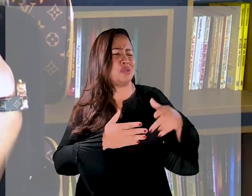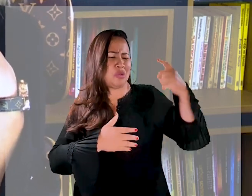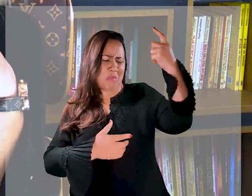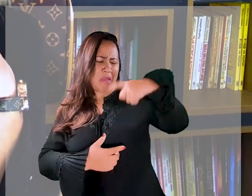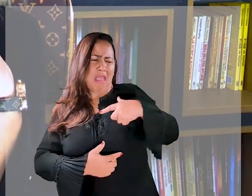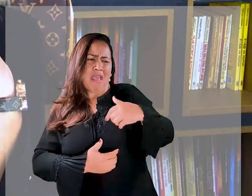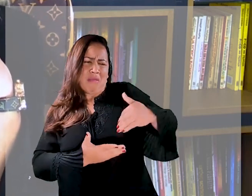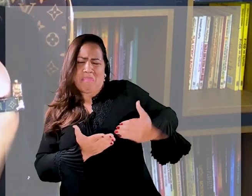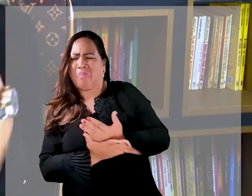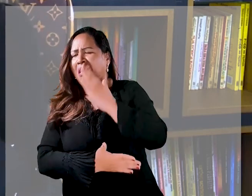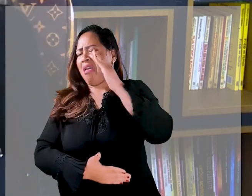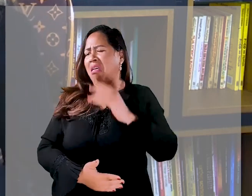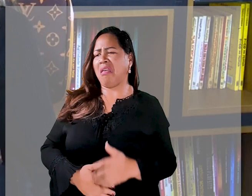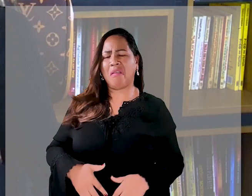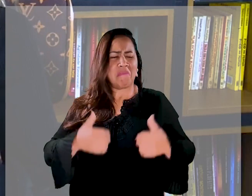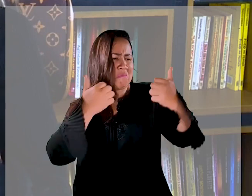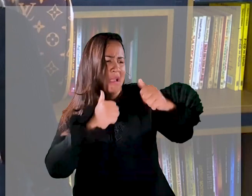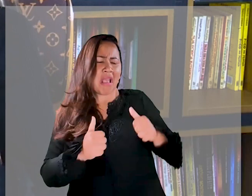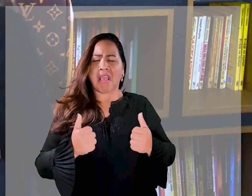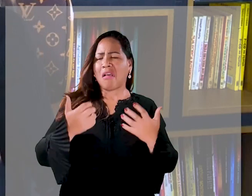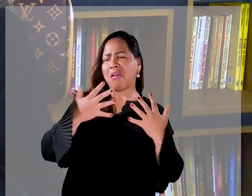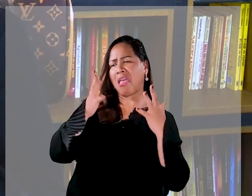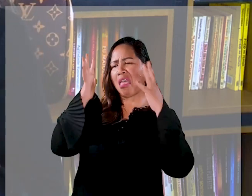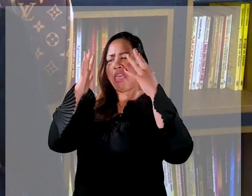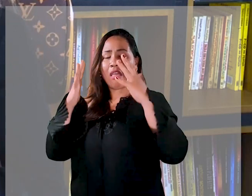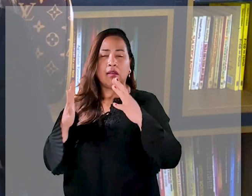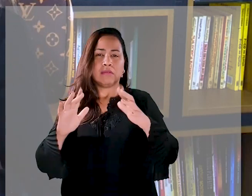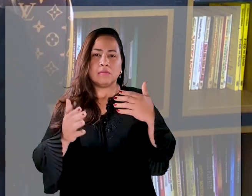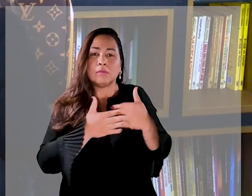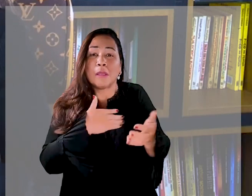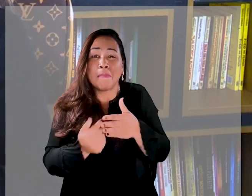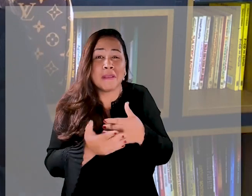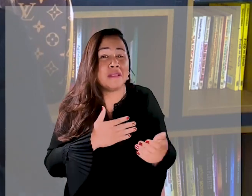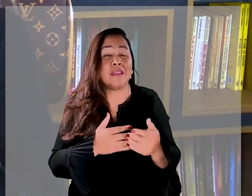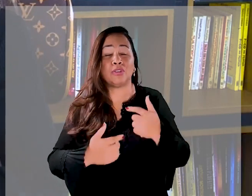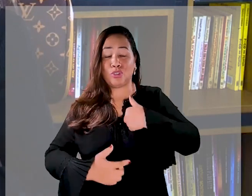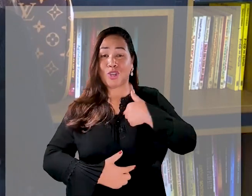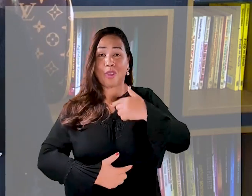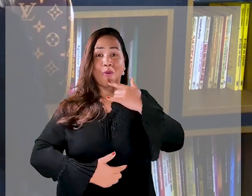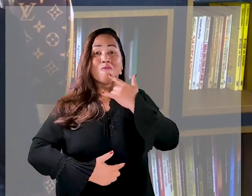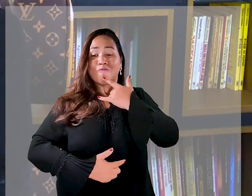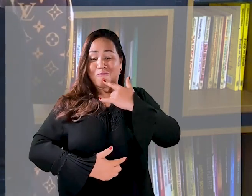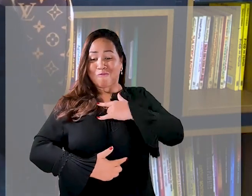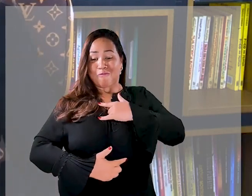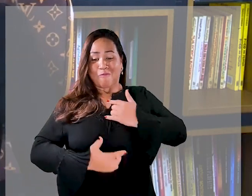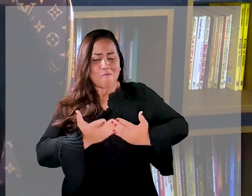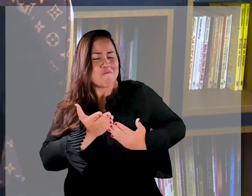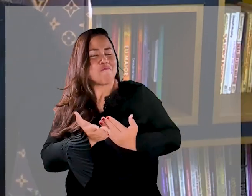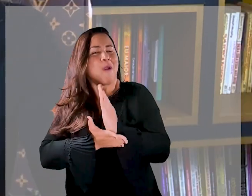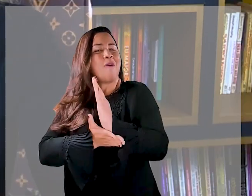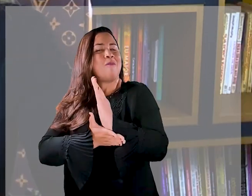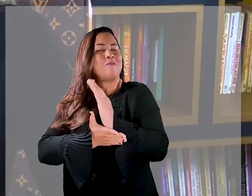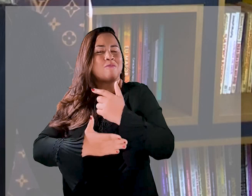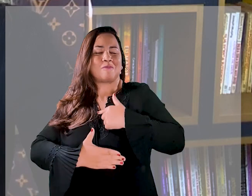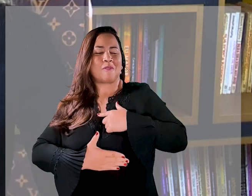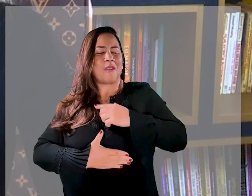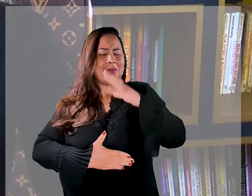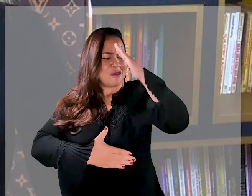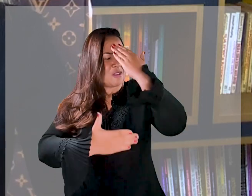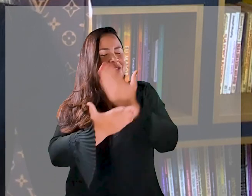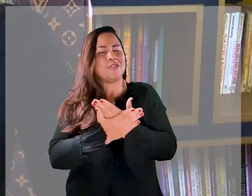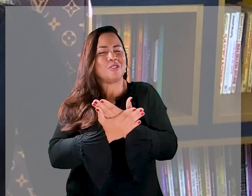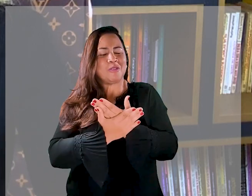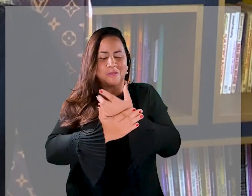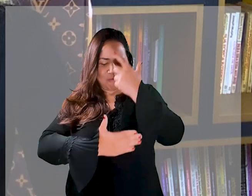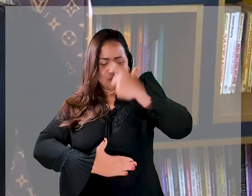se meu pai não aprova, eu me aprovo, eu amo isso, eu acredito nisso, então vai embora. E aí um ponto muito